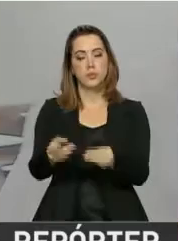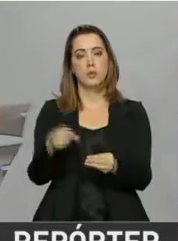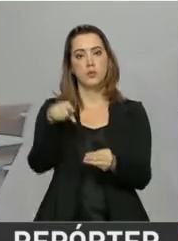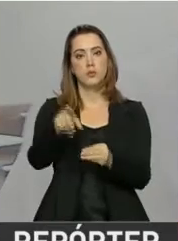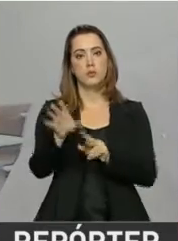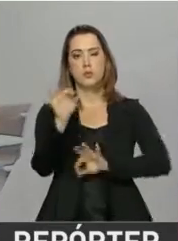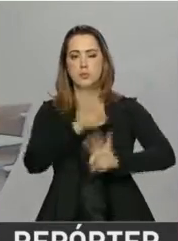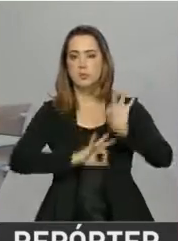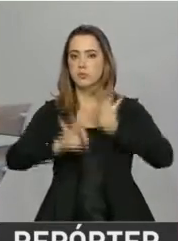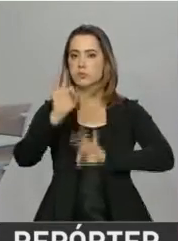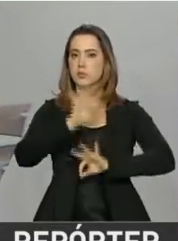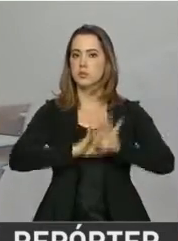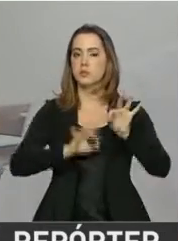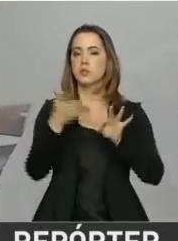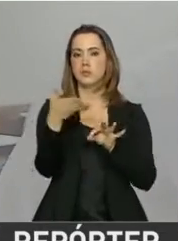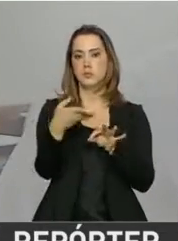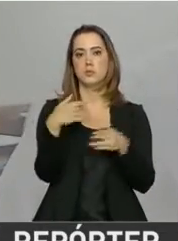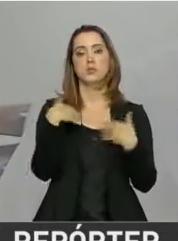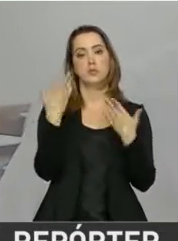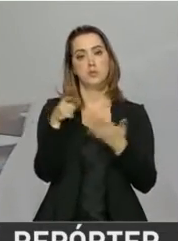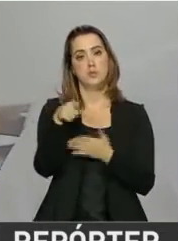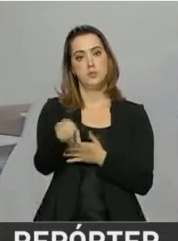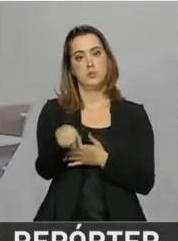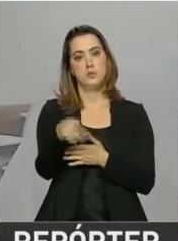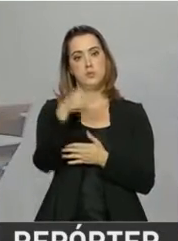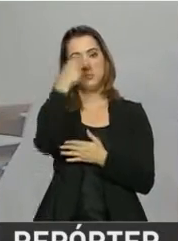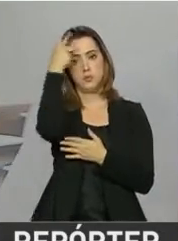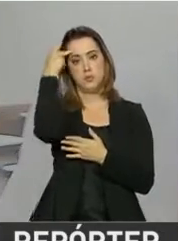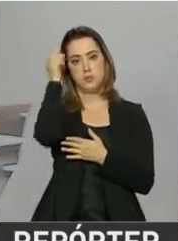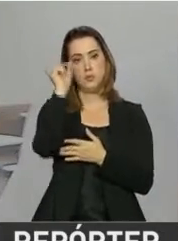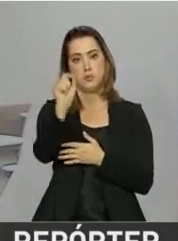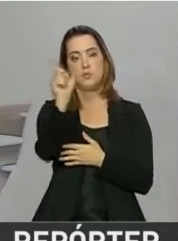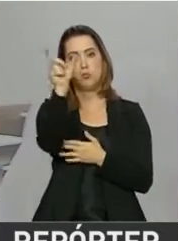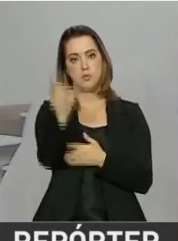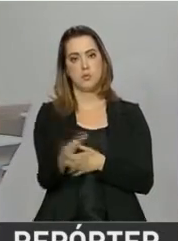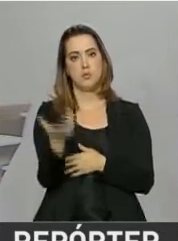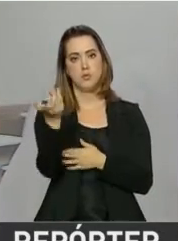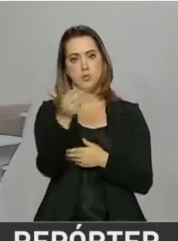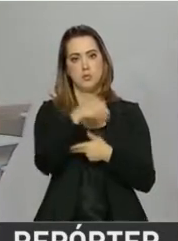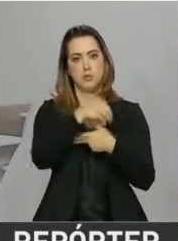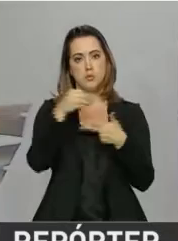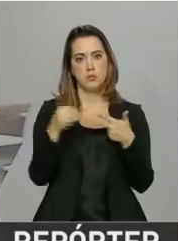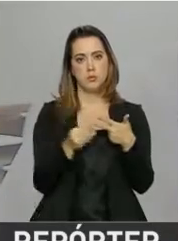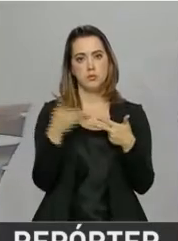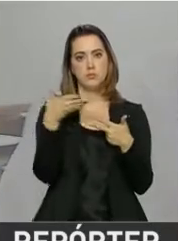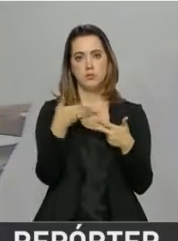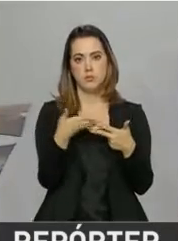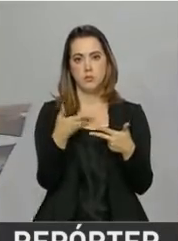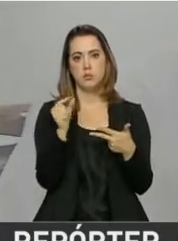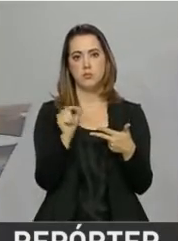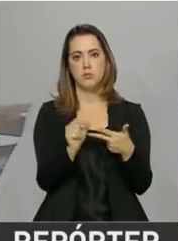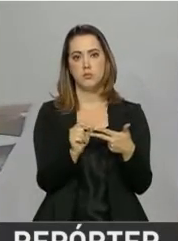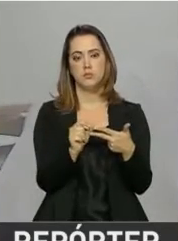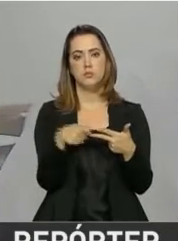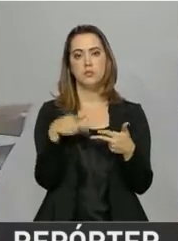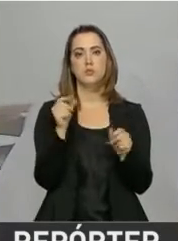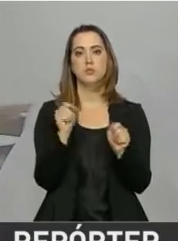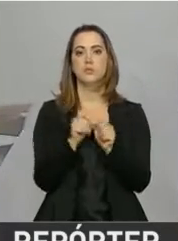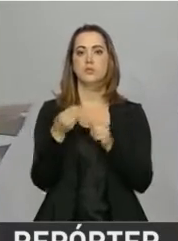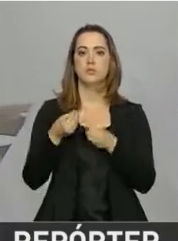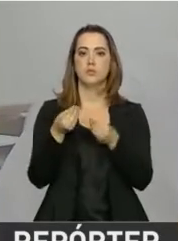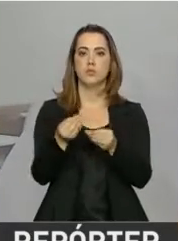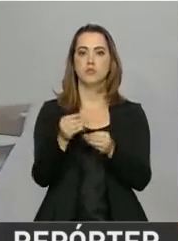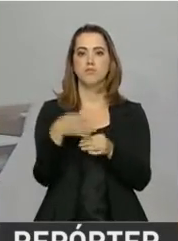essa preparação. Então, ali o candidato ao exame, ele vai ter